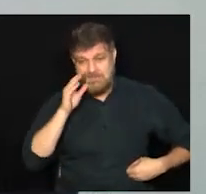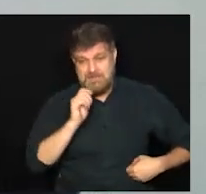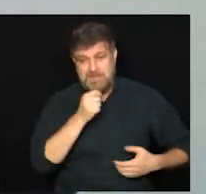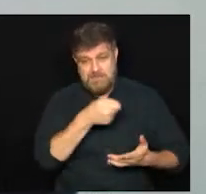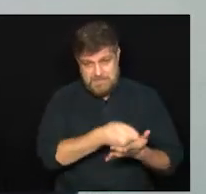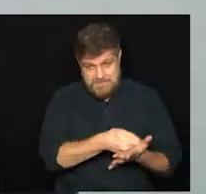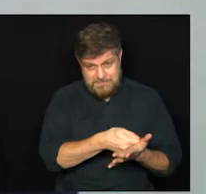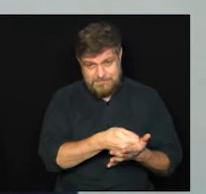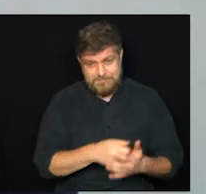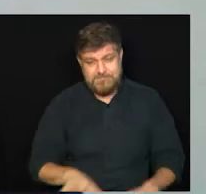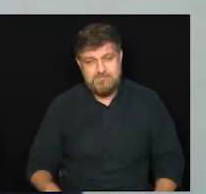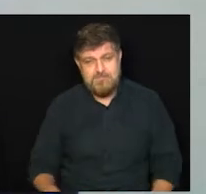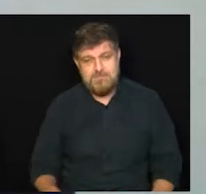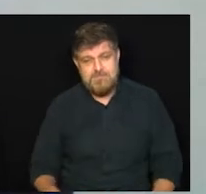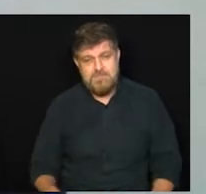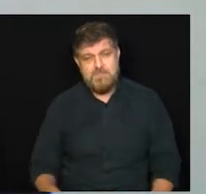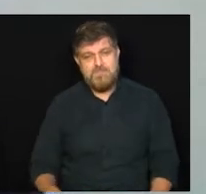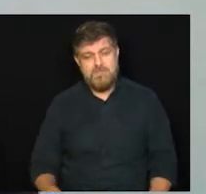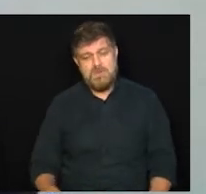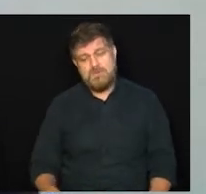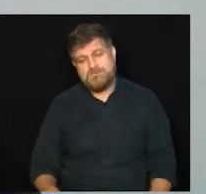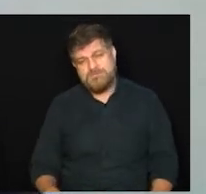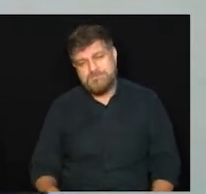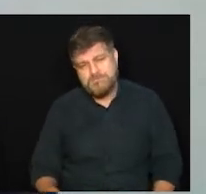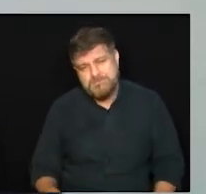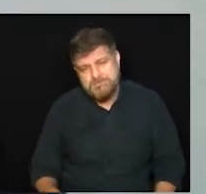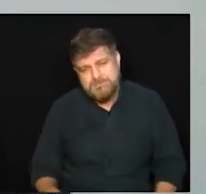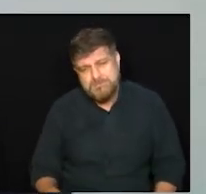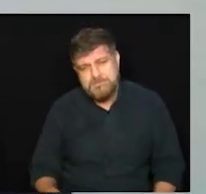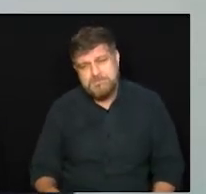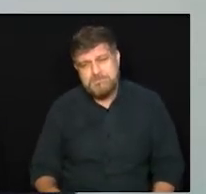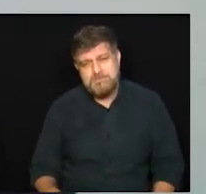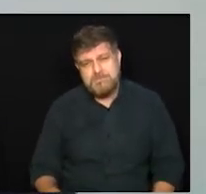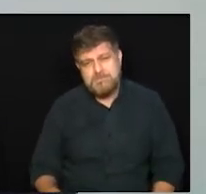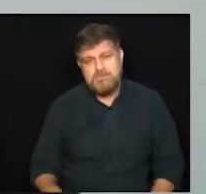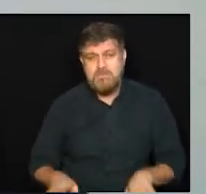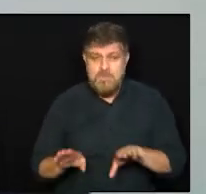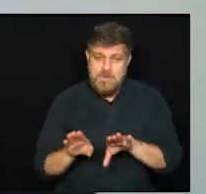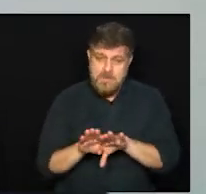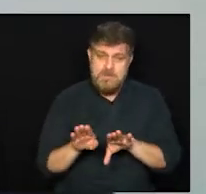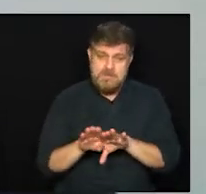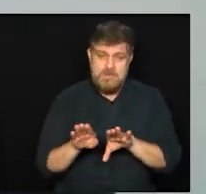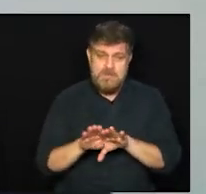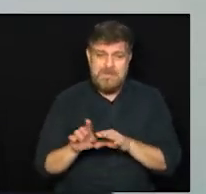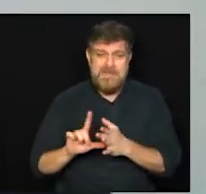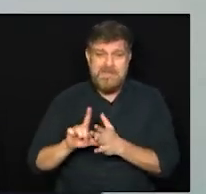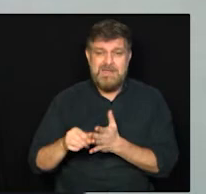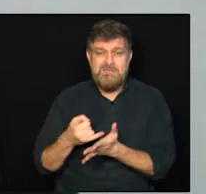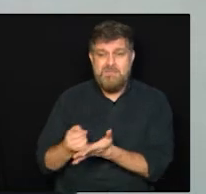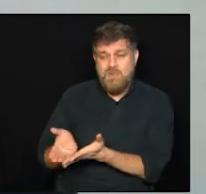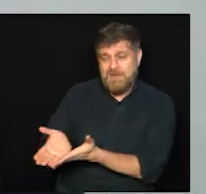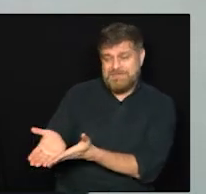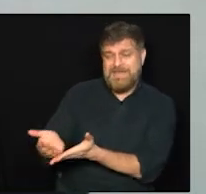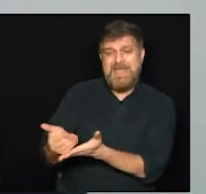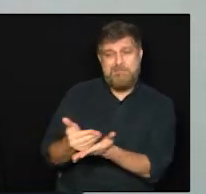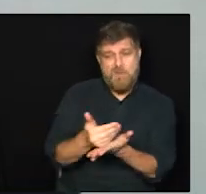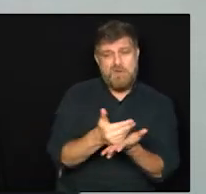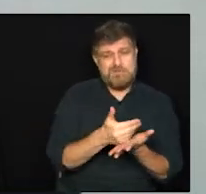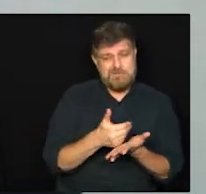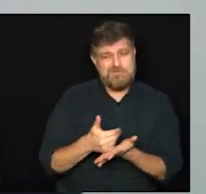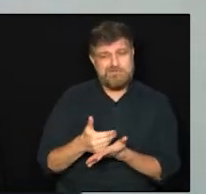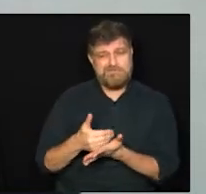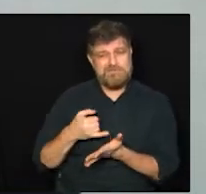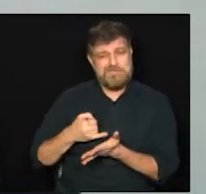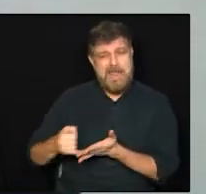Nesse sentido, né, e também e depois os impostos, né?